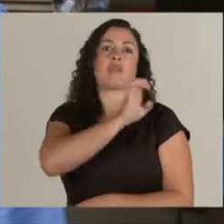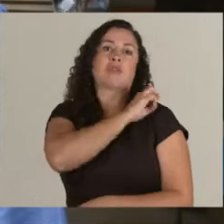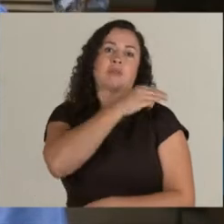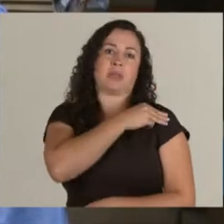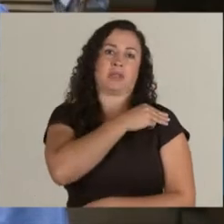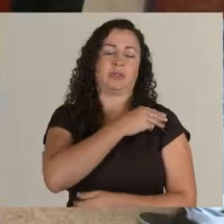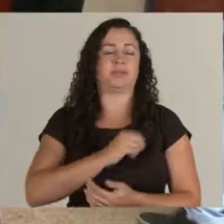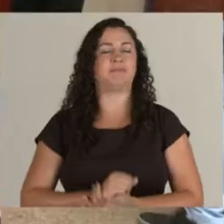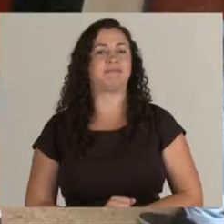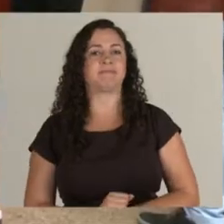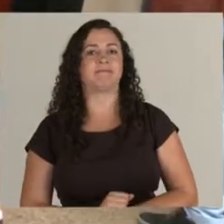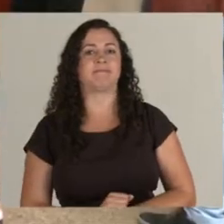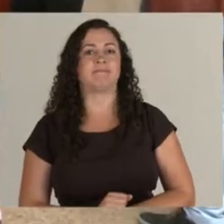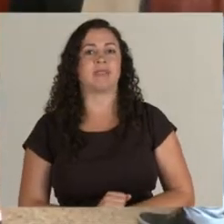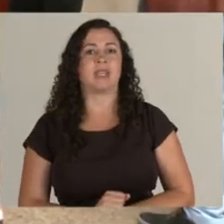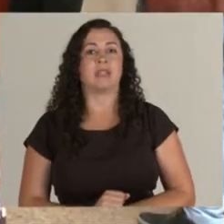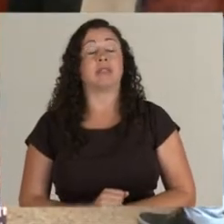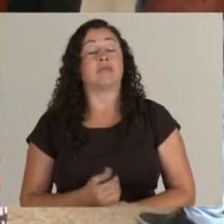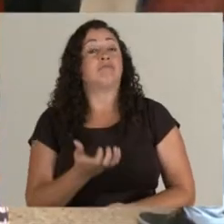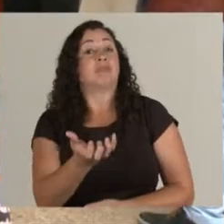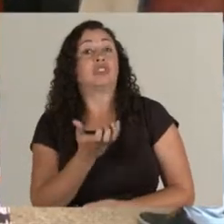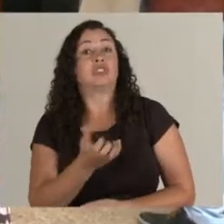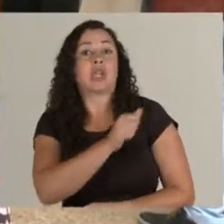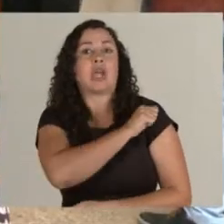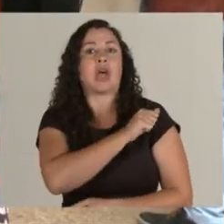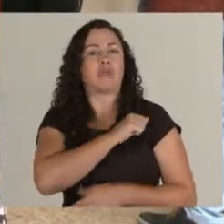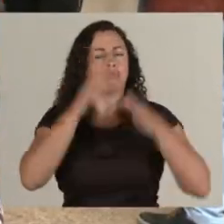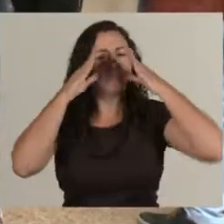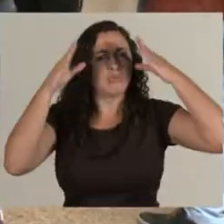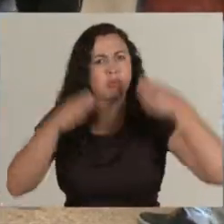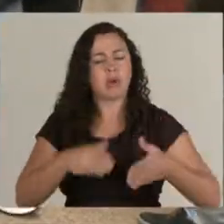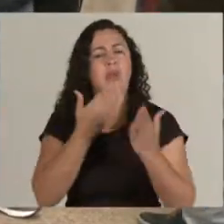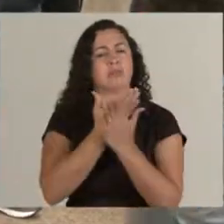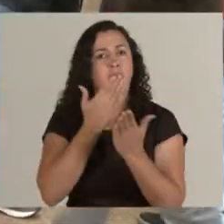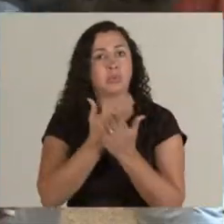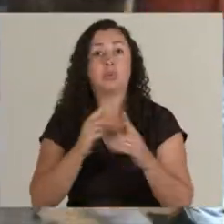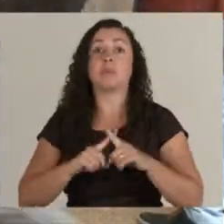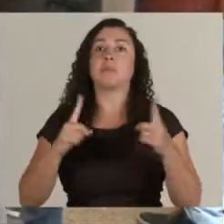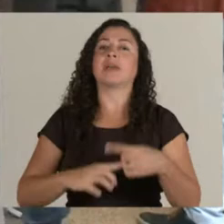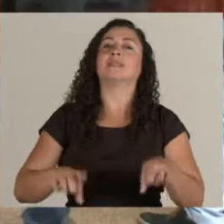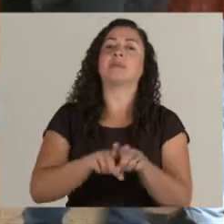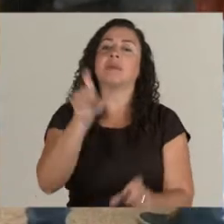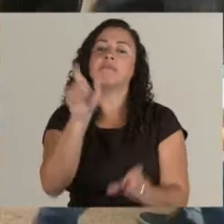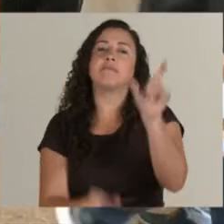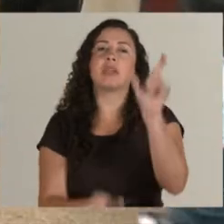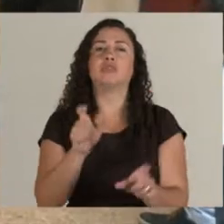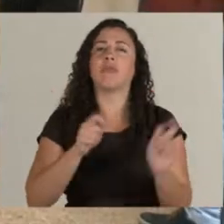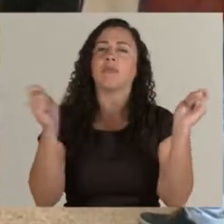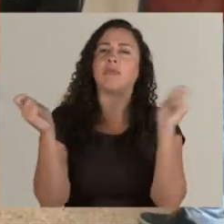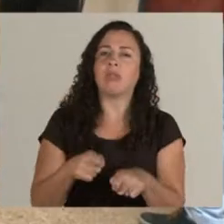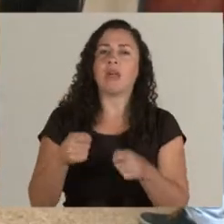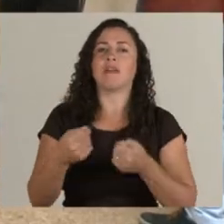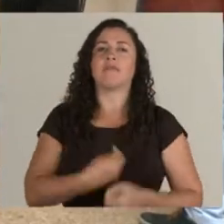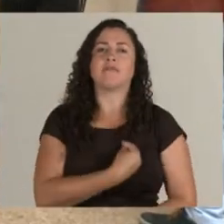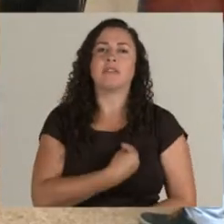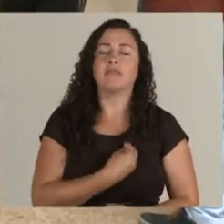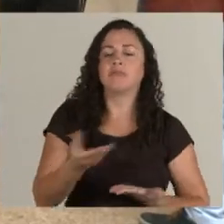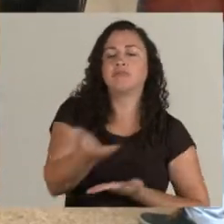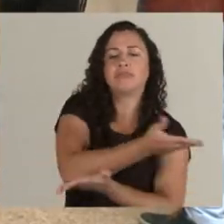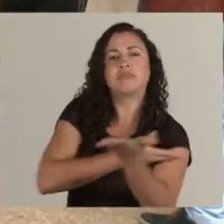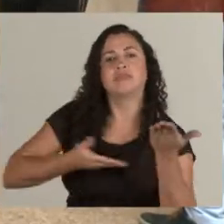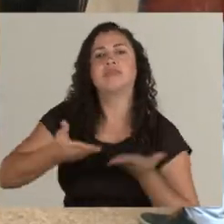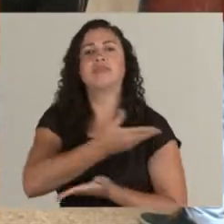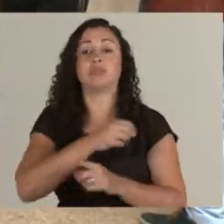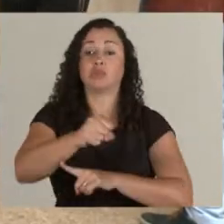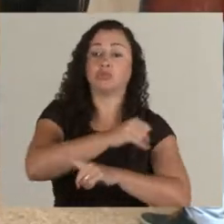melhoria do ensino médio. Nós queremos alunos, então, que sejam não só dedicados ao ensino em si, mas que sejam pessoas que sejam capazes de conviver